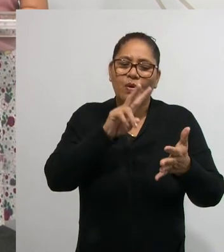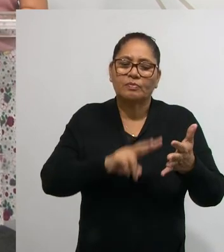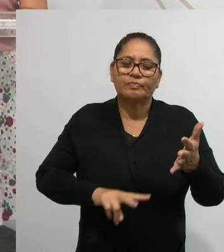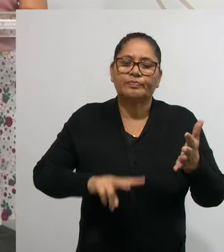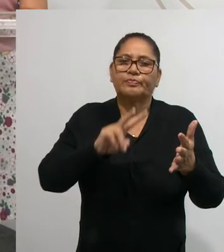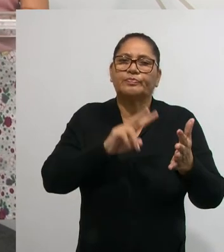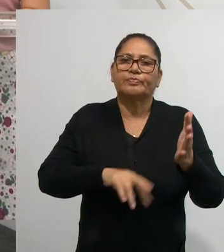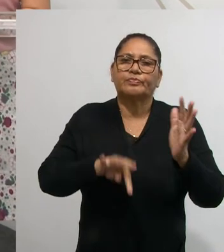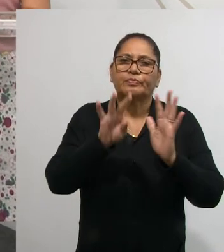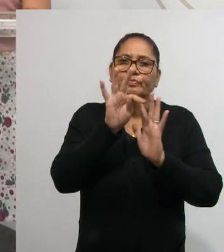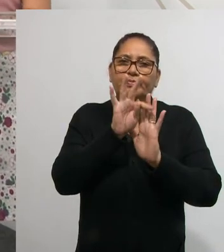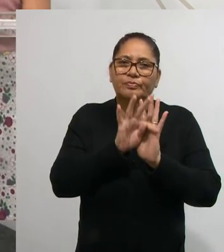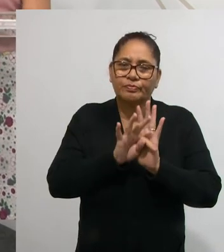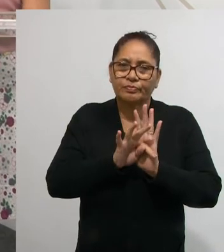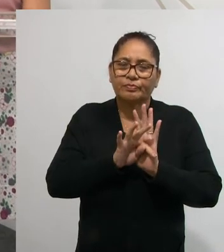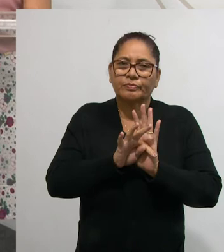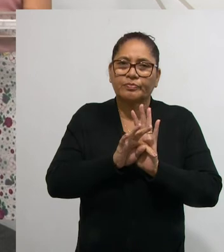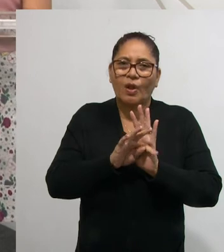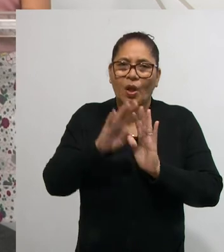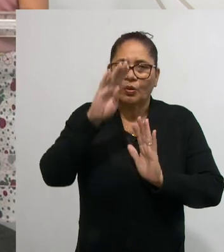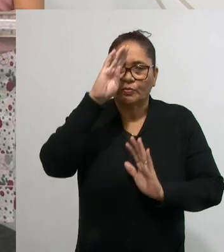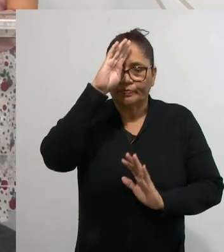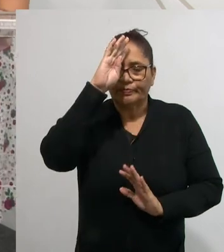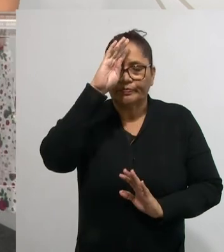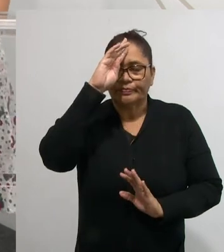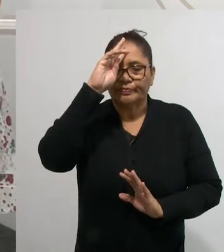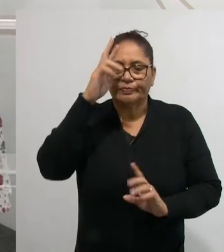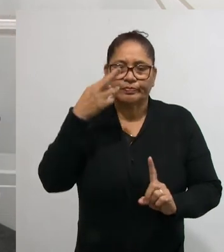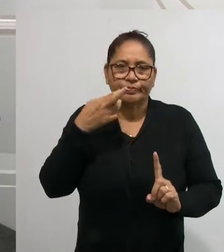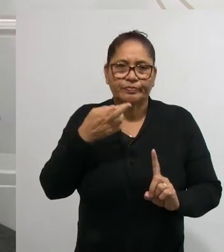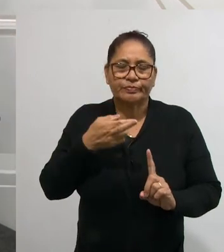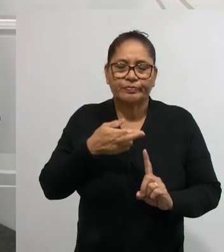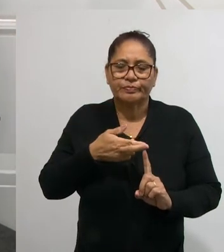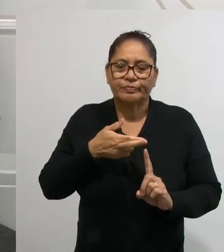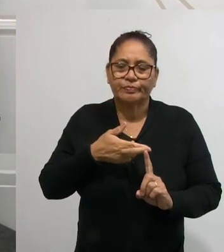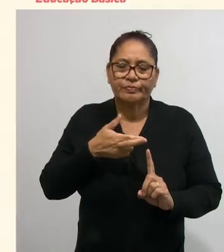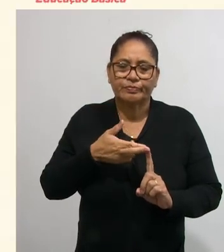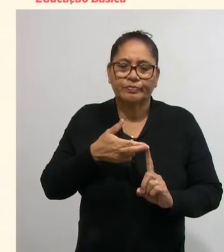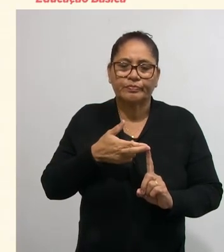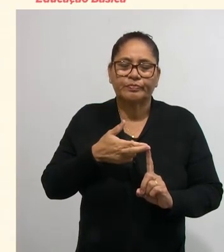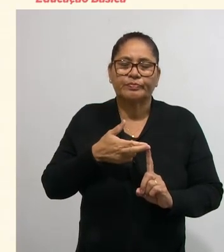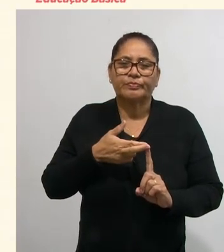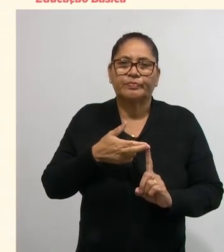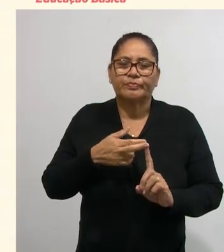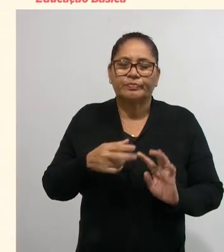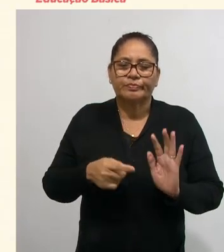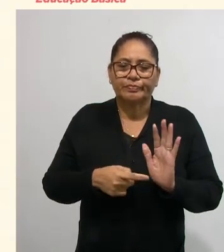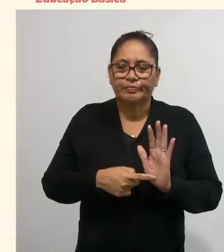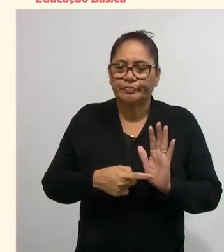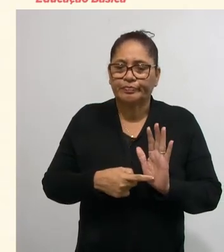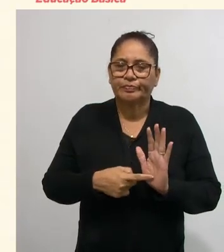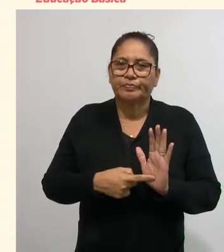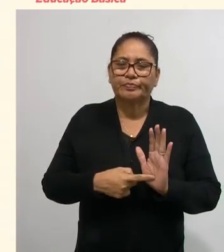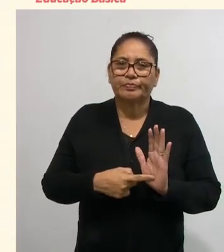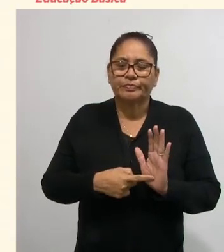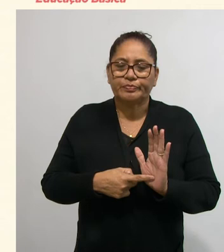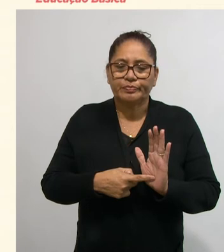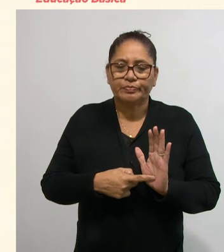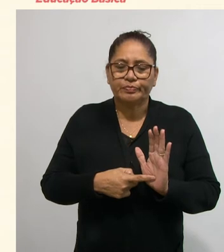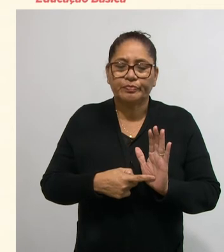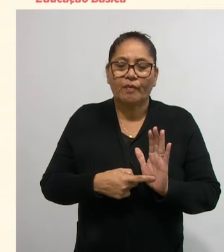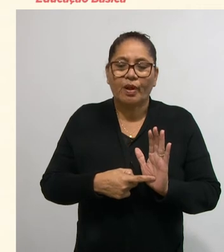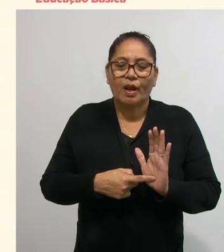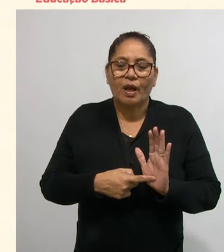leituras dos textos a nossa principal referência a gente tem disponível no nosso